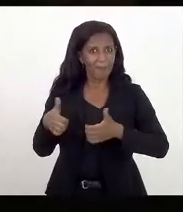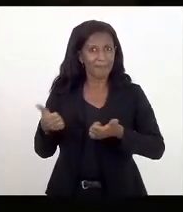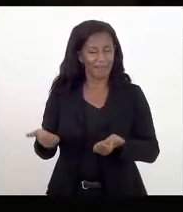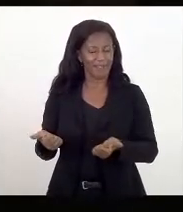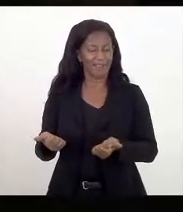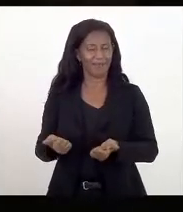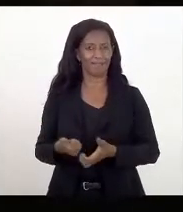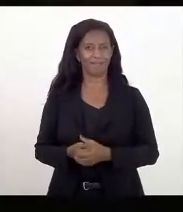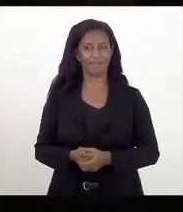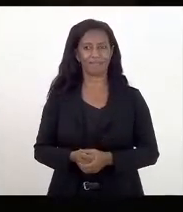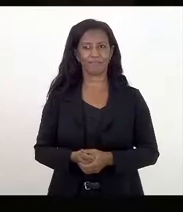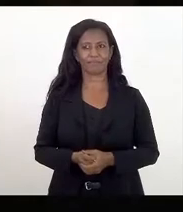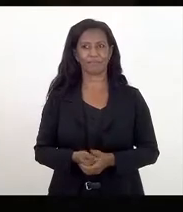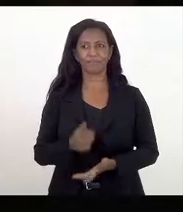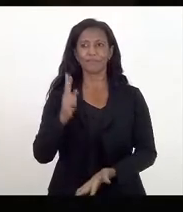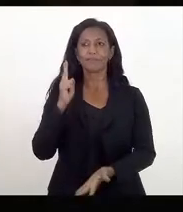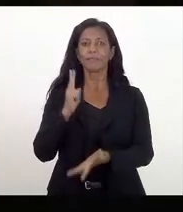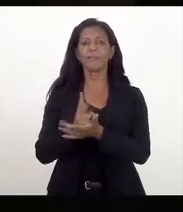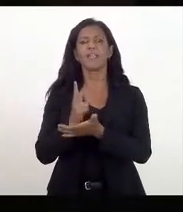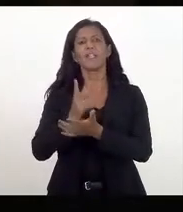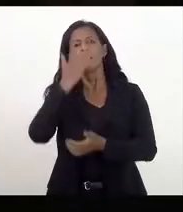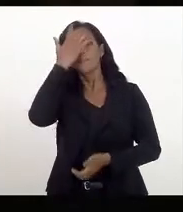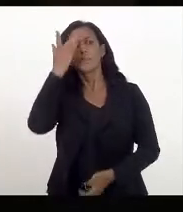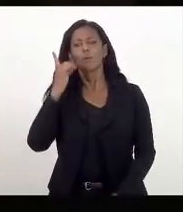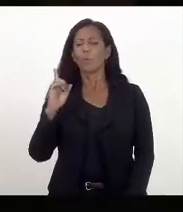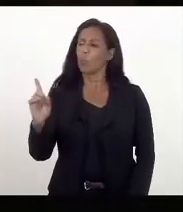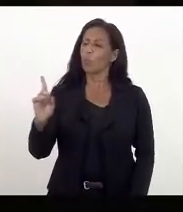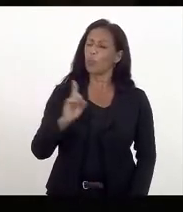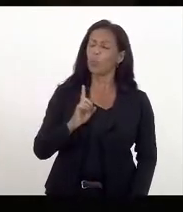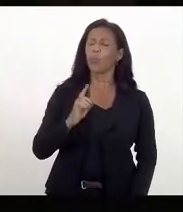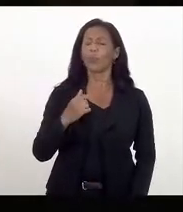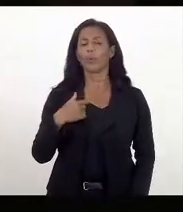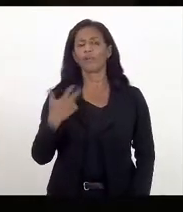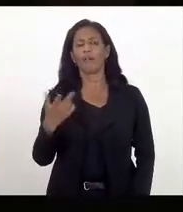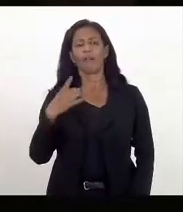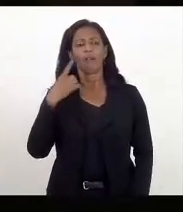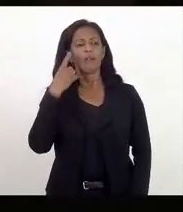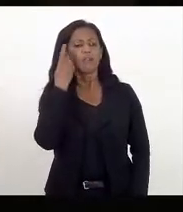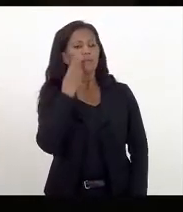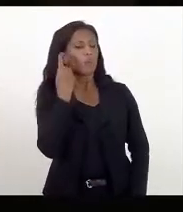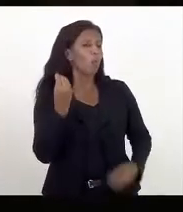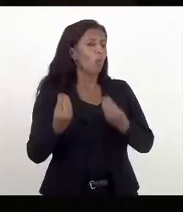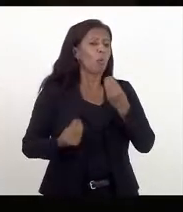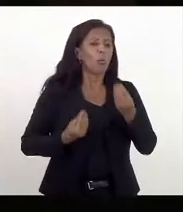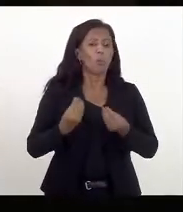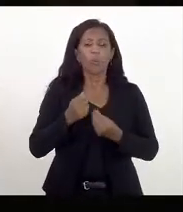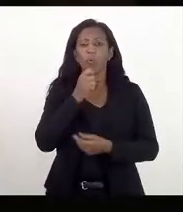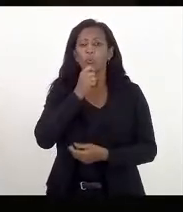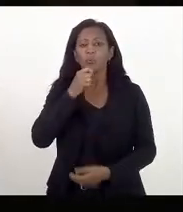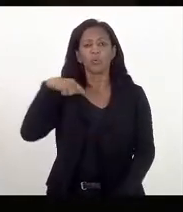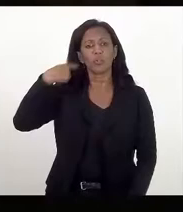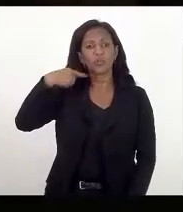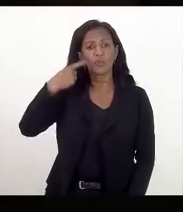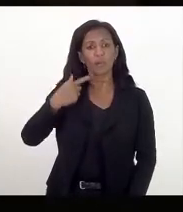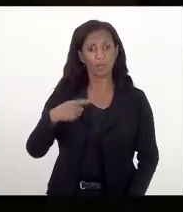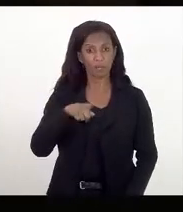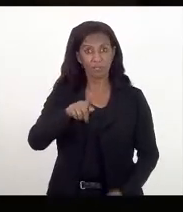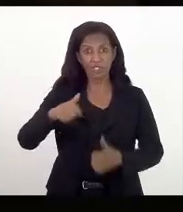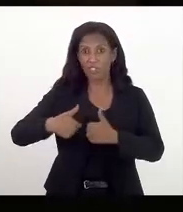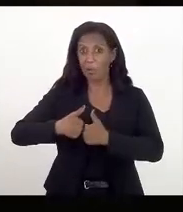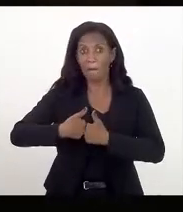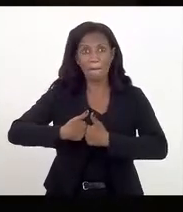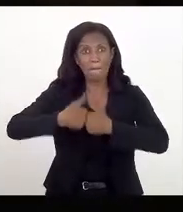muito bem. Sempre que alguém me procura, deputada, como é que eu faço? Eu não tenho advogado. Querido, vocês têm os melhores